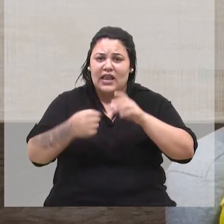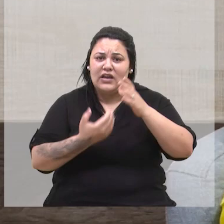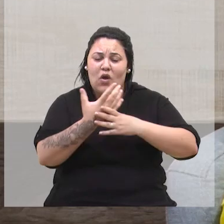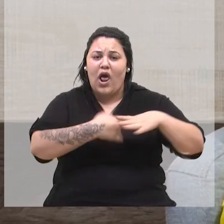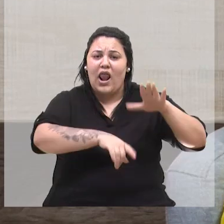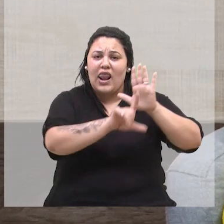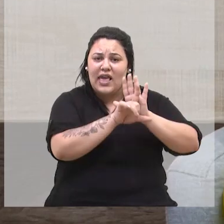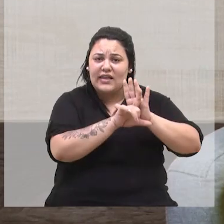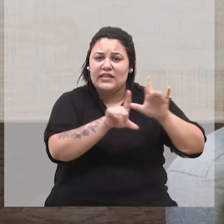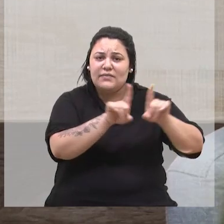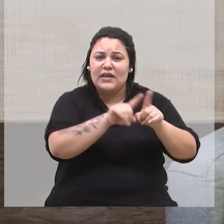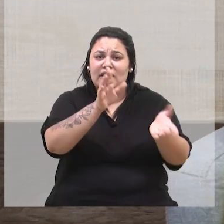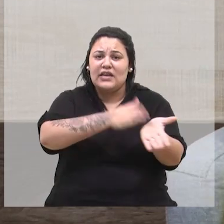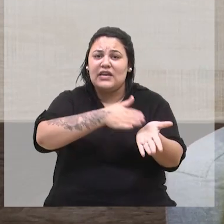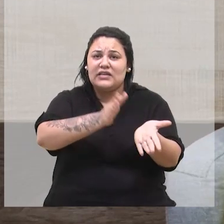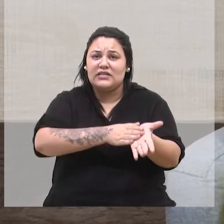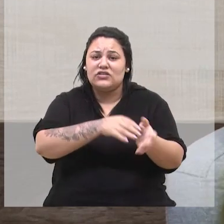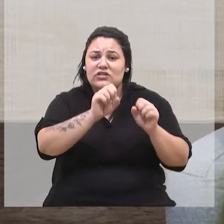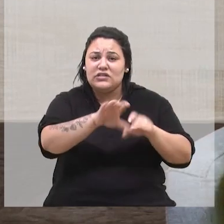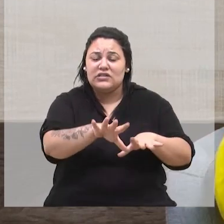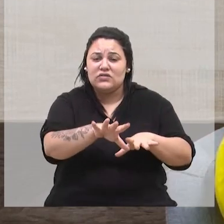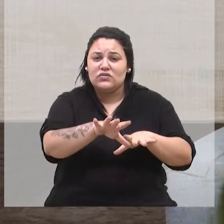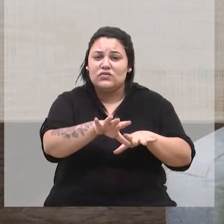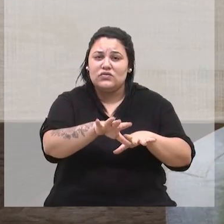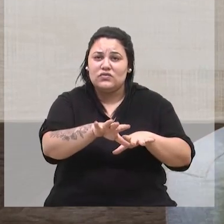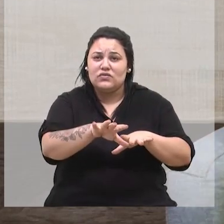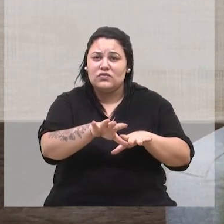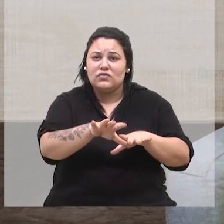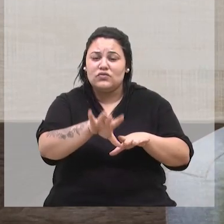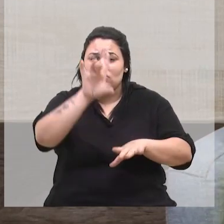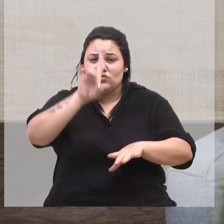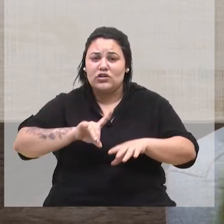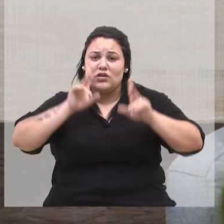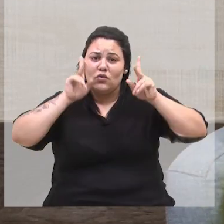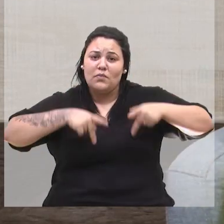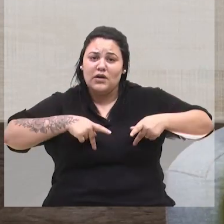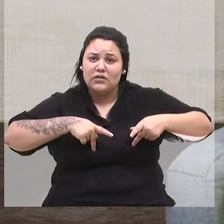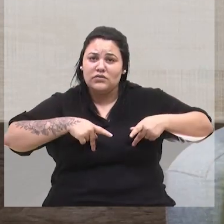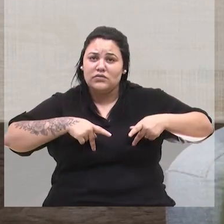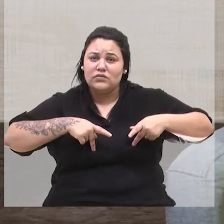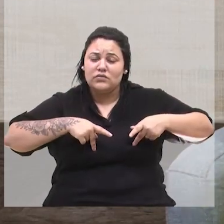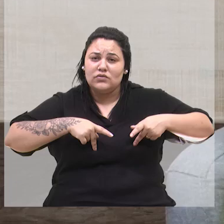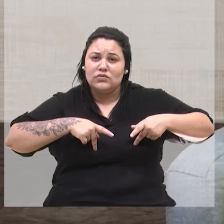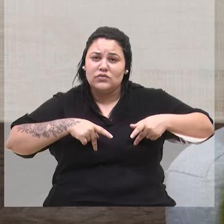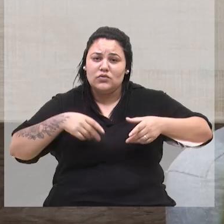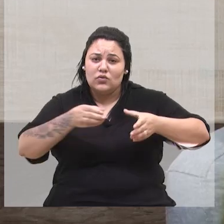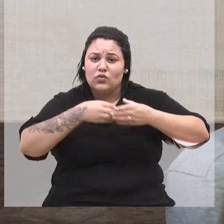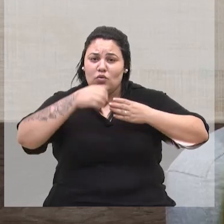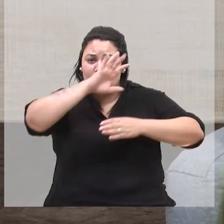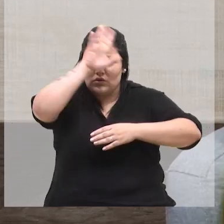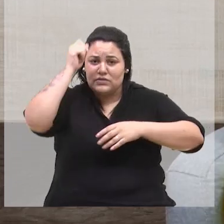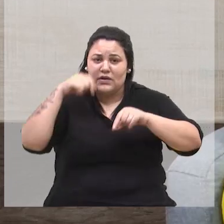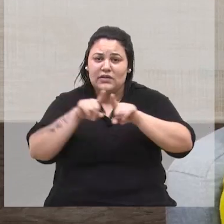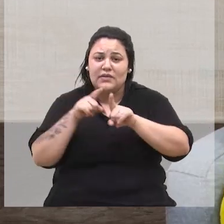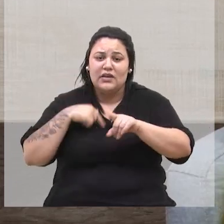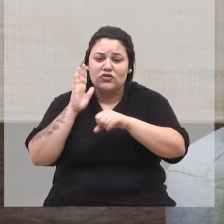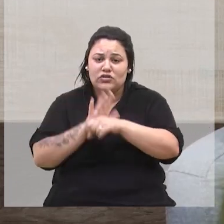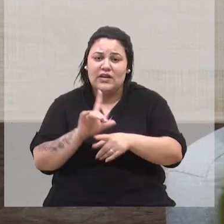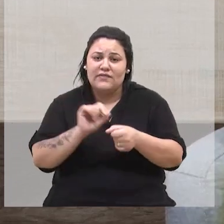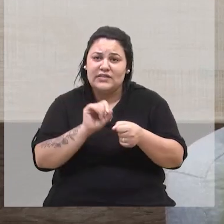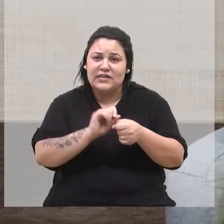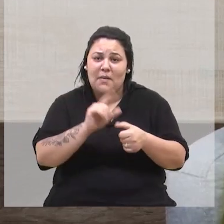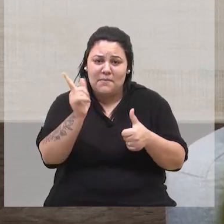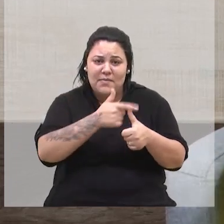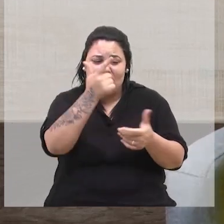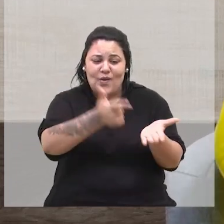foi autora da lei que exige o ensino de educação para os direitos humanos na rede municipal, e eu ajudei a fazer a